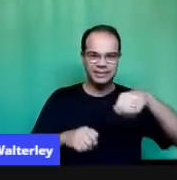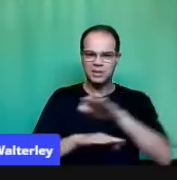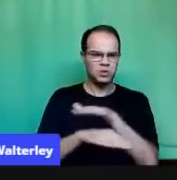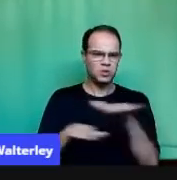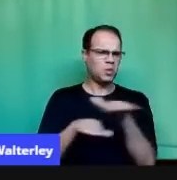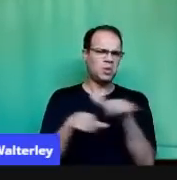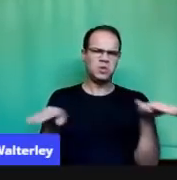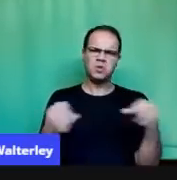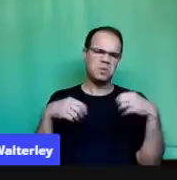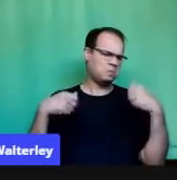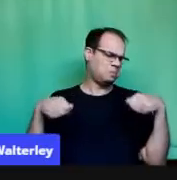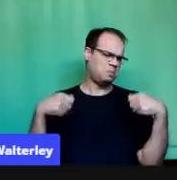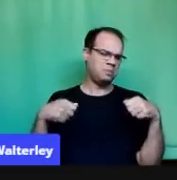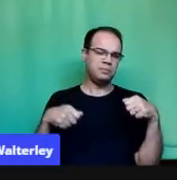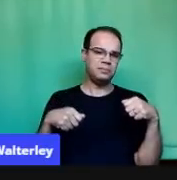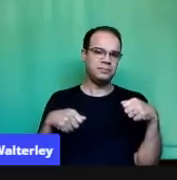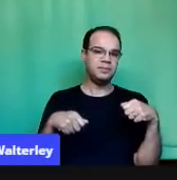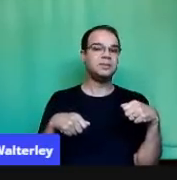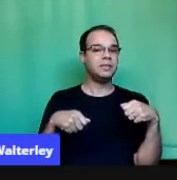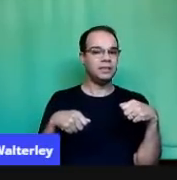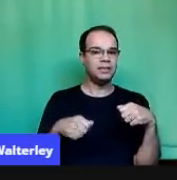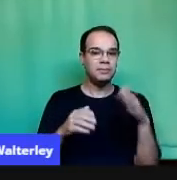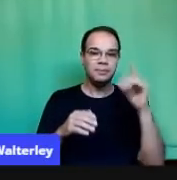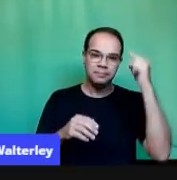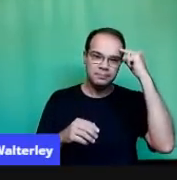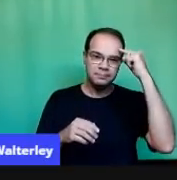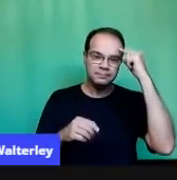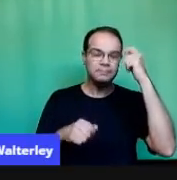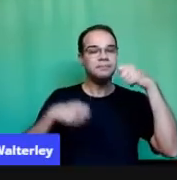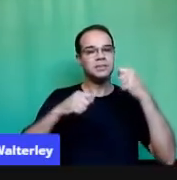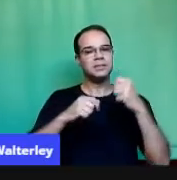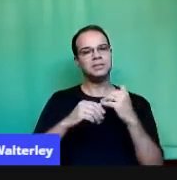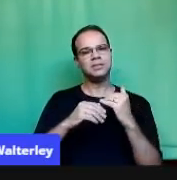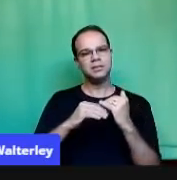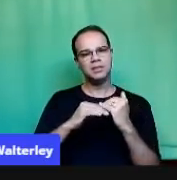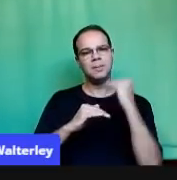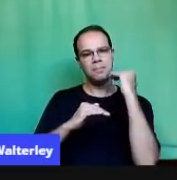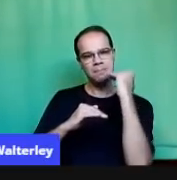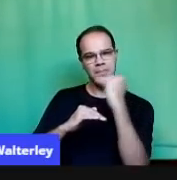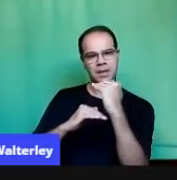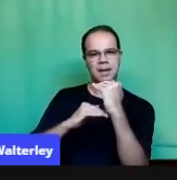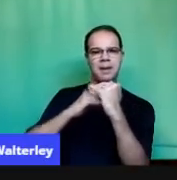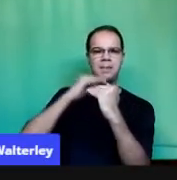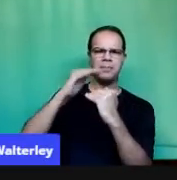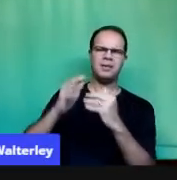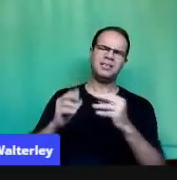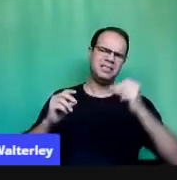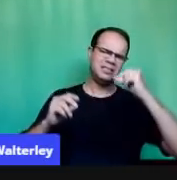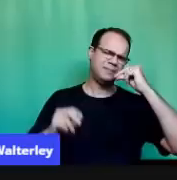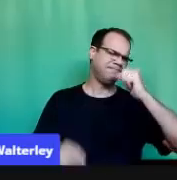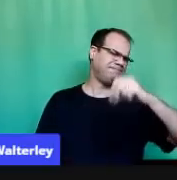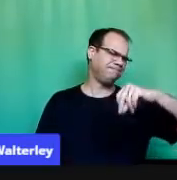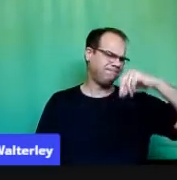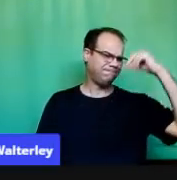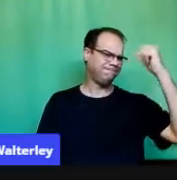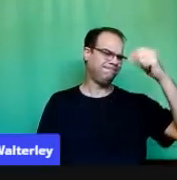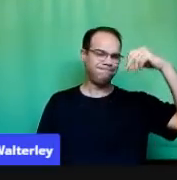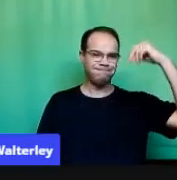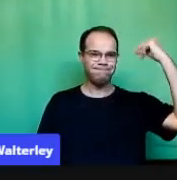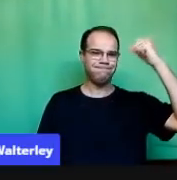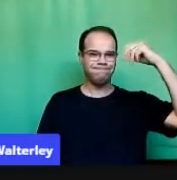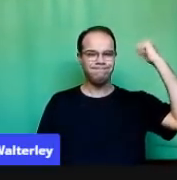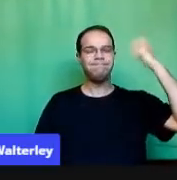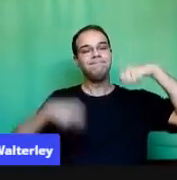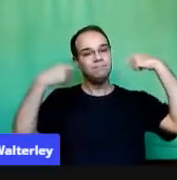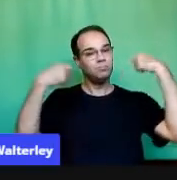que ainda está sendo feita, que já deveria ter acontecido há muito tempo, mas que ainda está acontecendo.